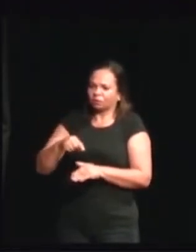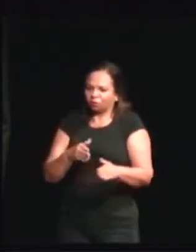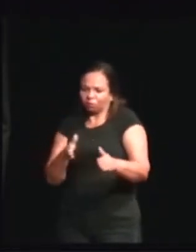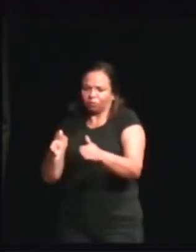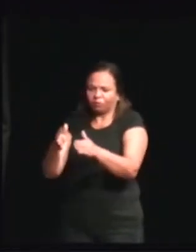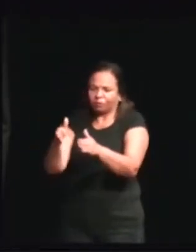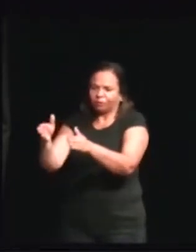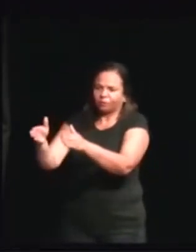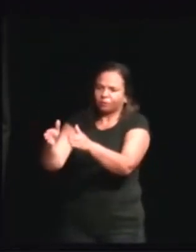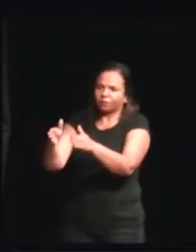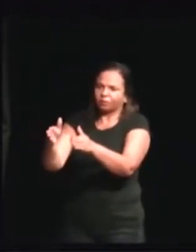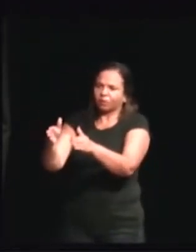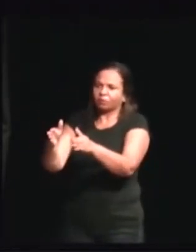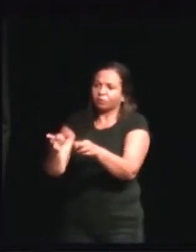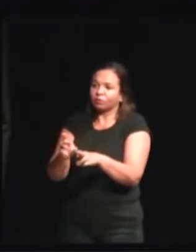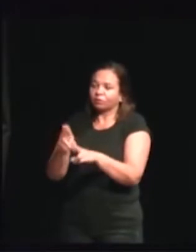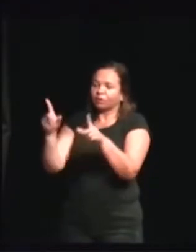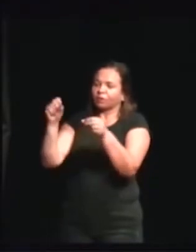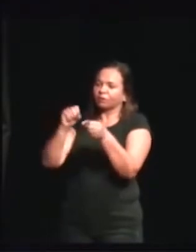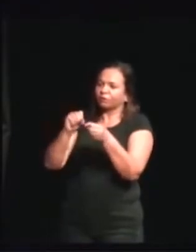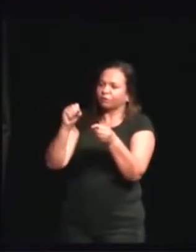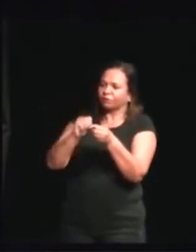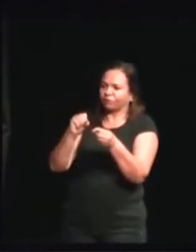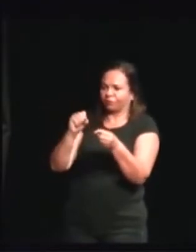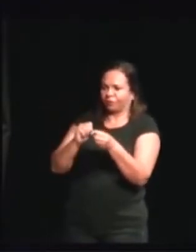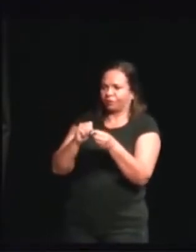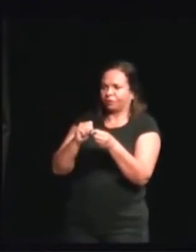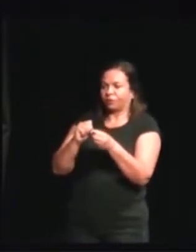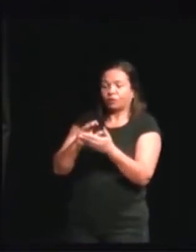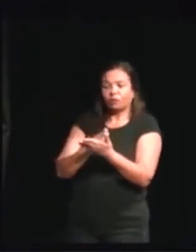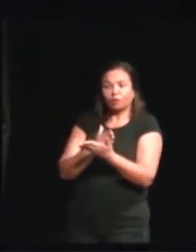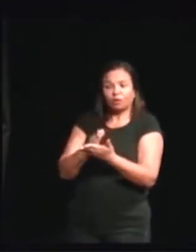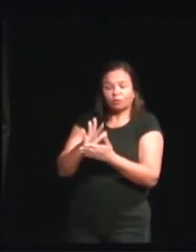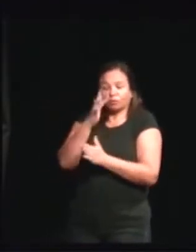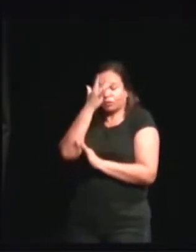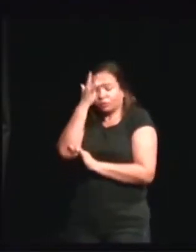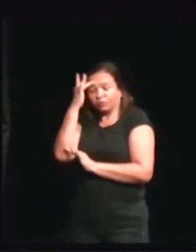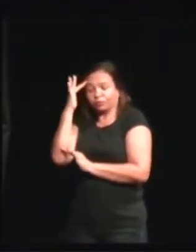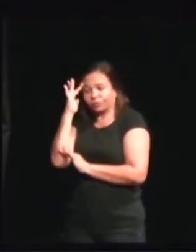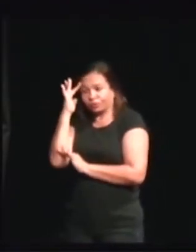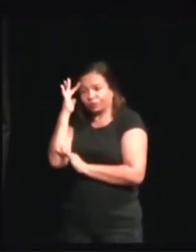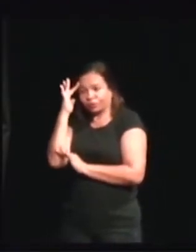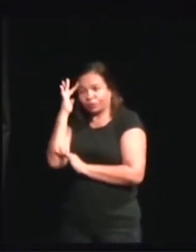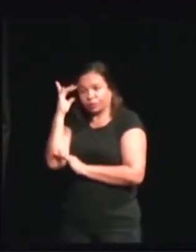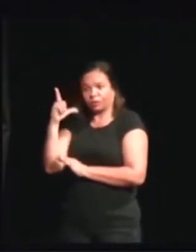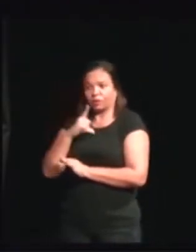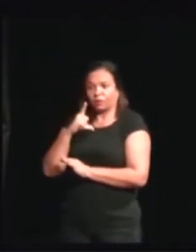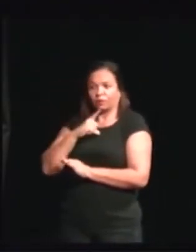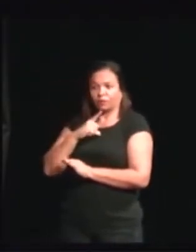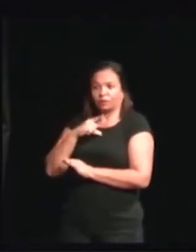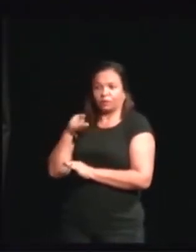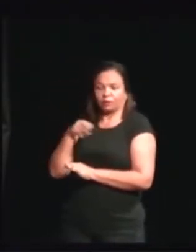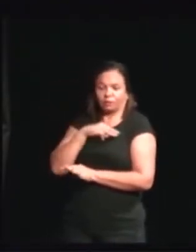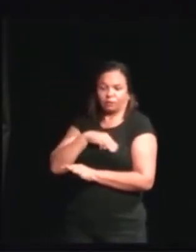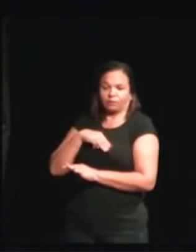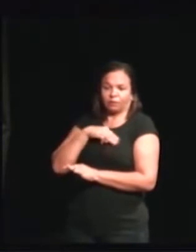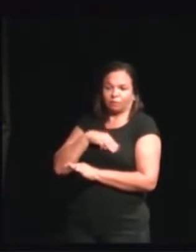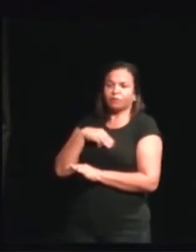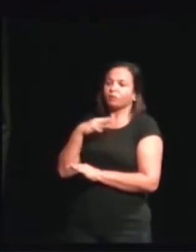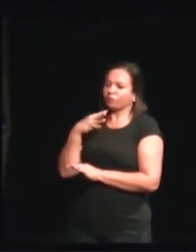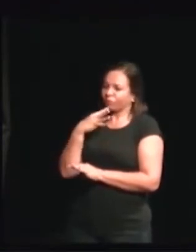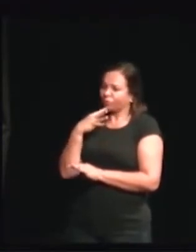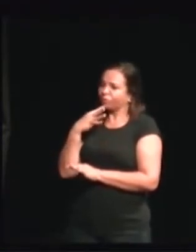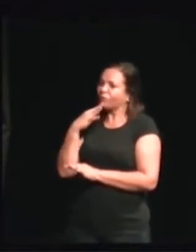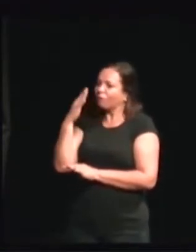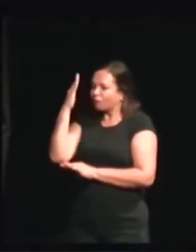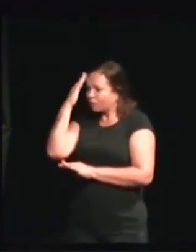às vezes, é apresentado de forma equivocada, como somente alguns tendo essa missão. Nós reconhecemos que